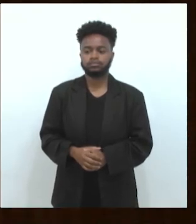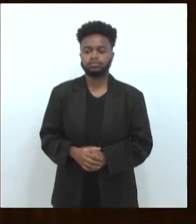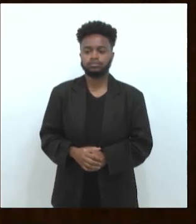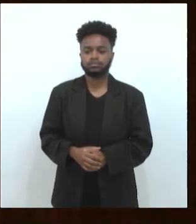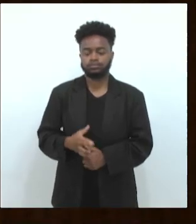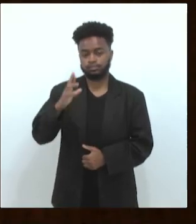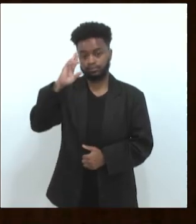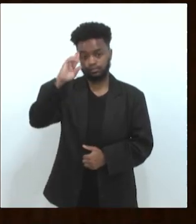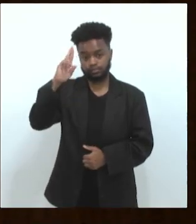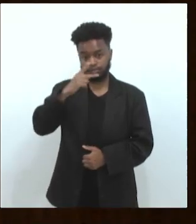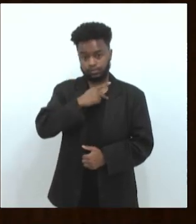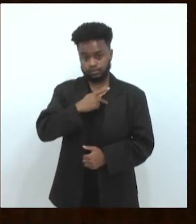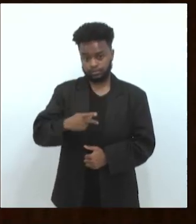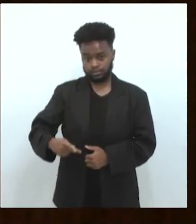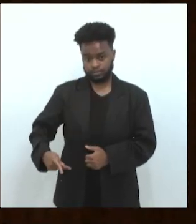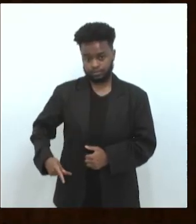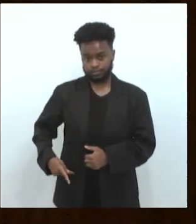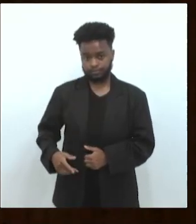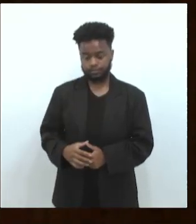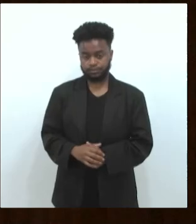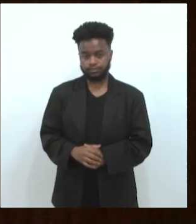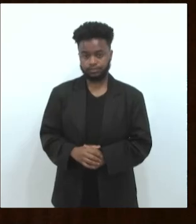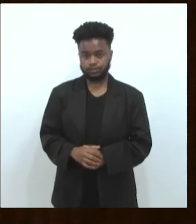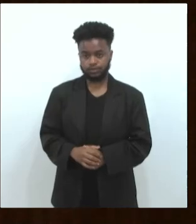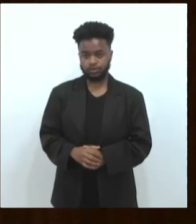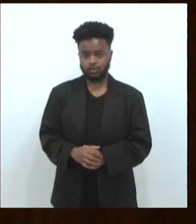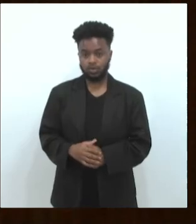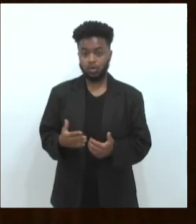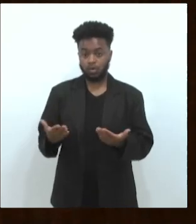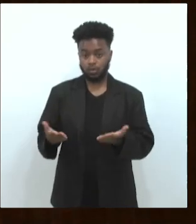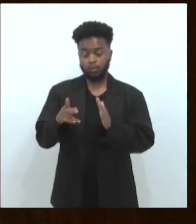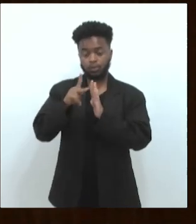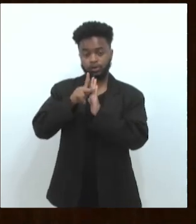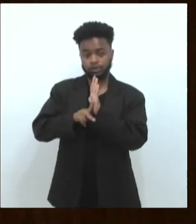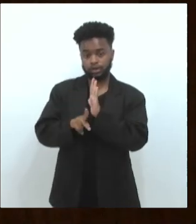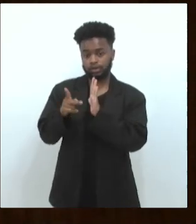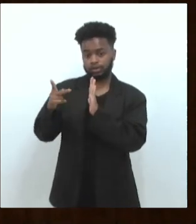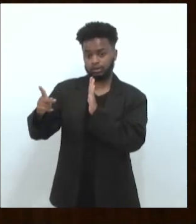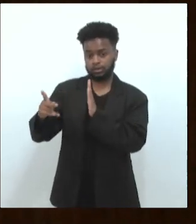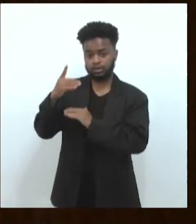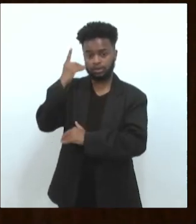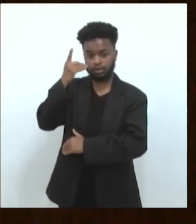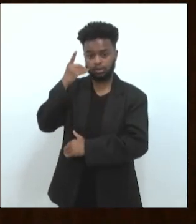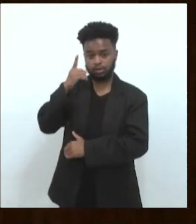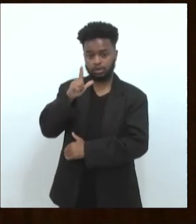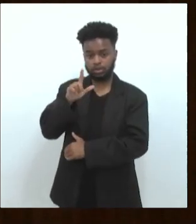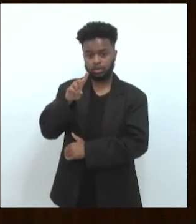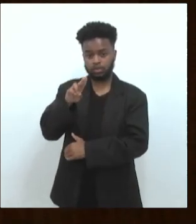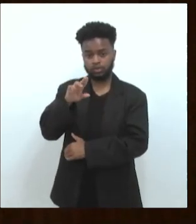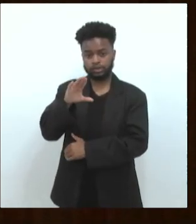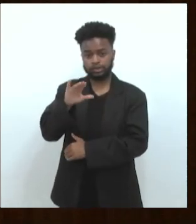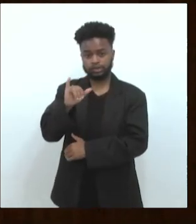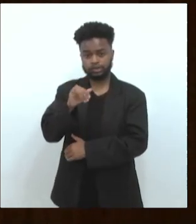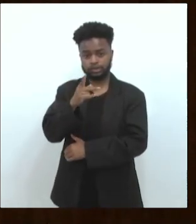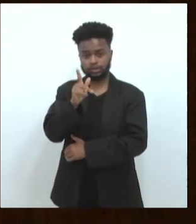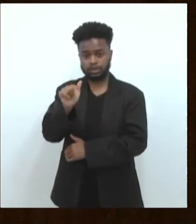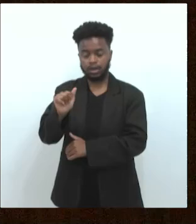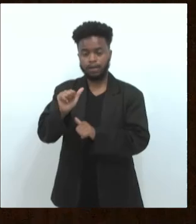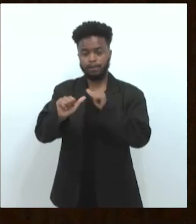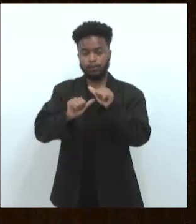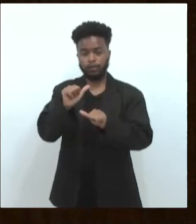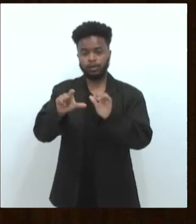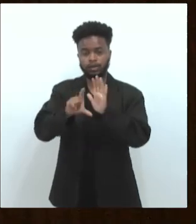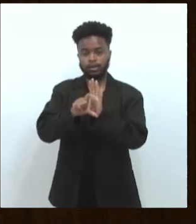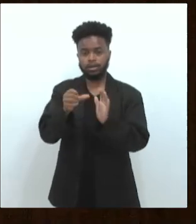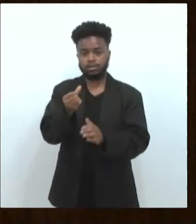Senhora presidente, o projeto da deputada Lucinha, ele altera a lei 6431